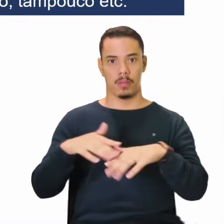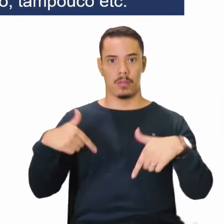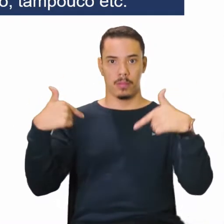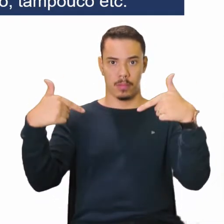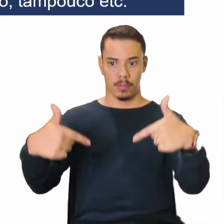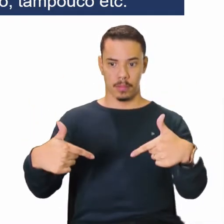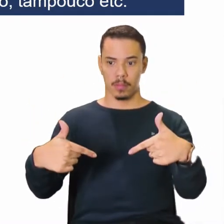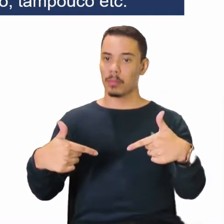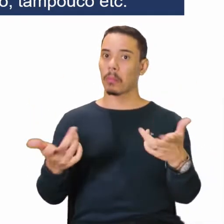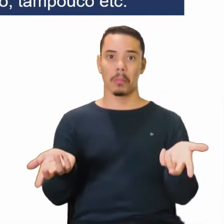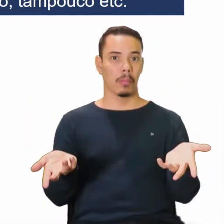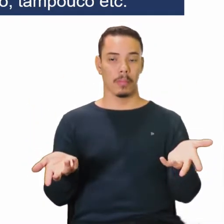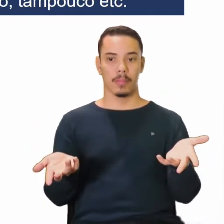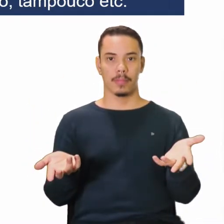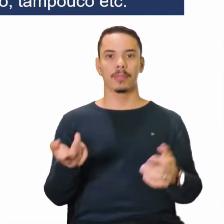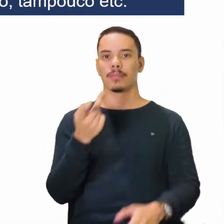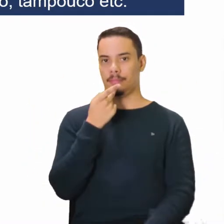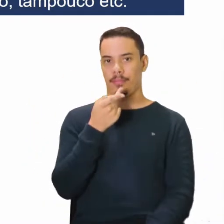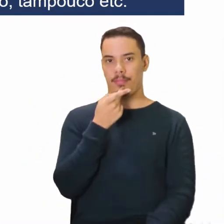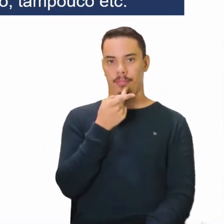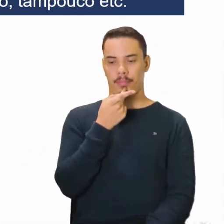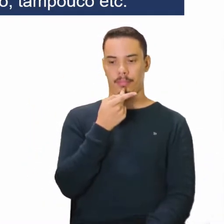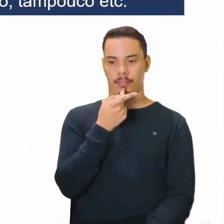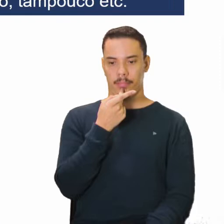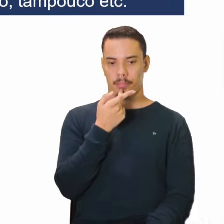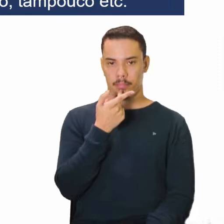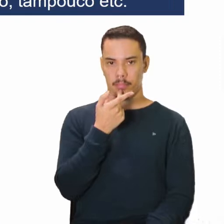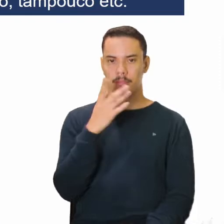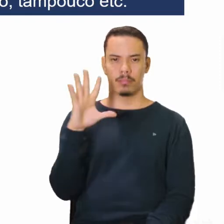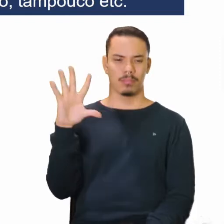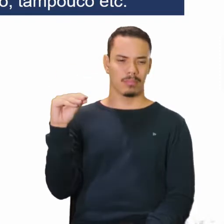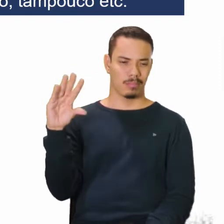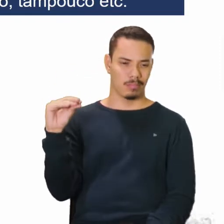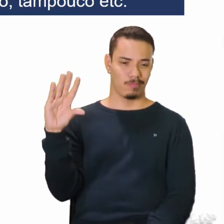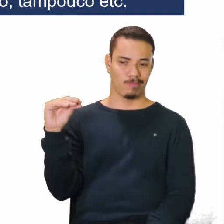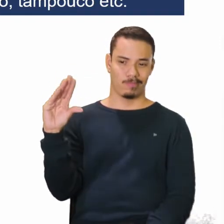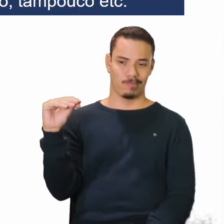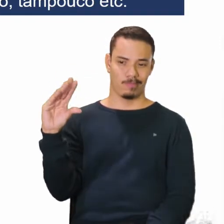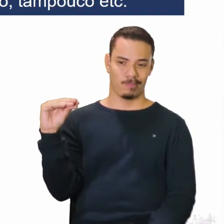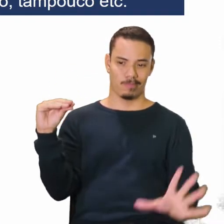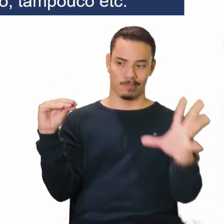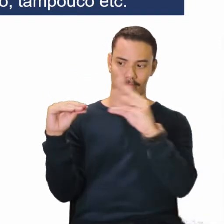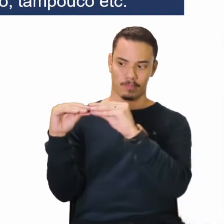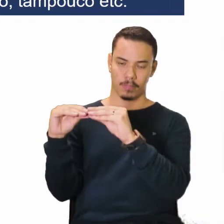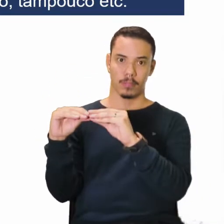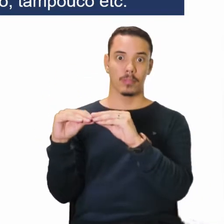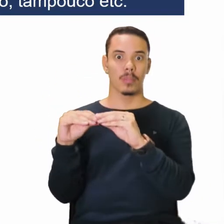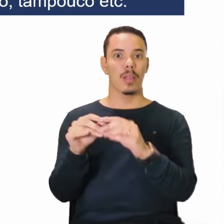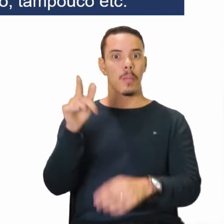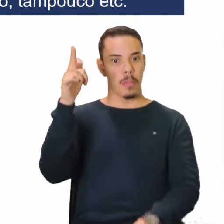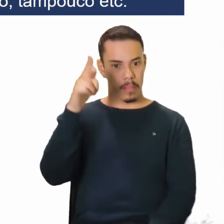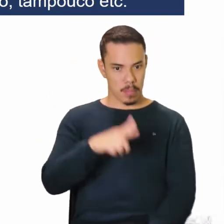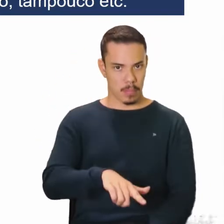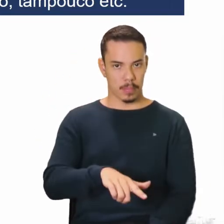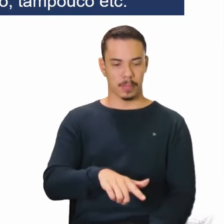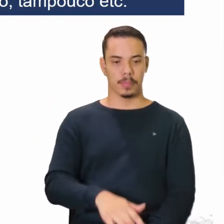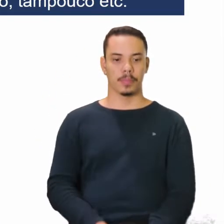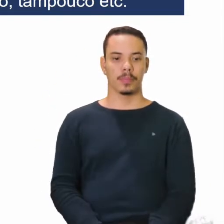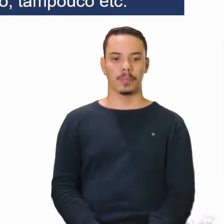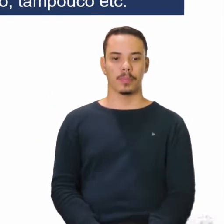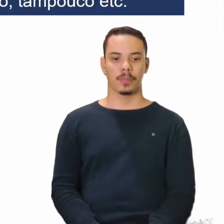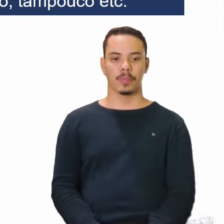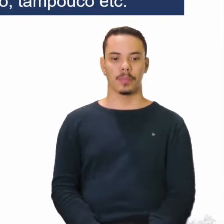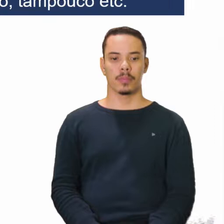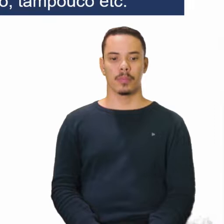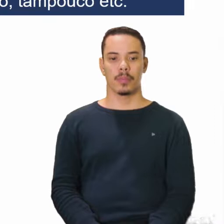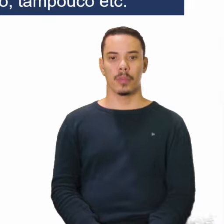ação. Qual é a ação? Falar. Okay. Aí eu vou dar mais uma aqui para vocês perceberem.